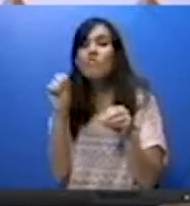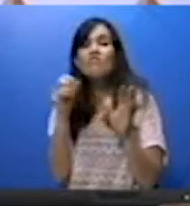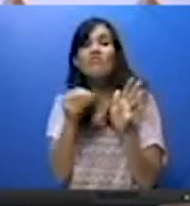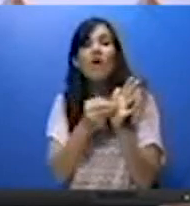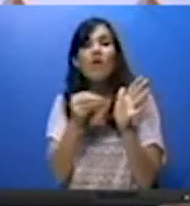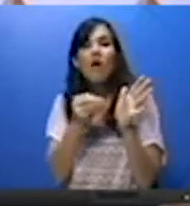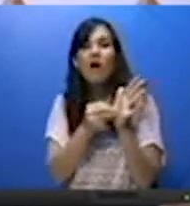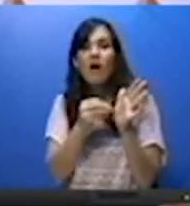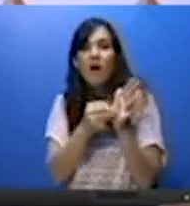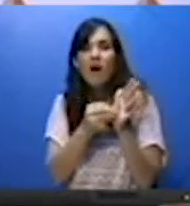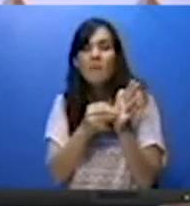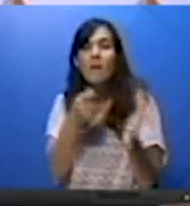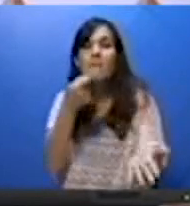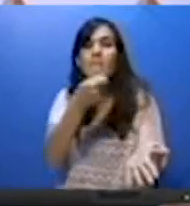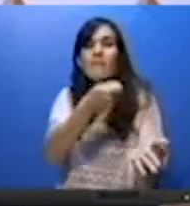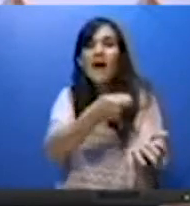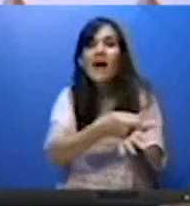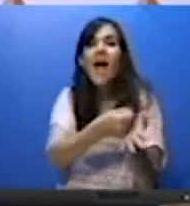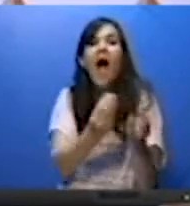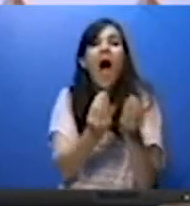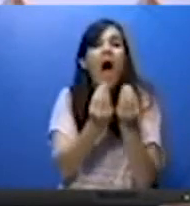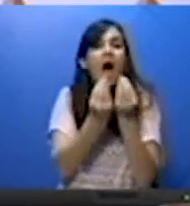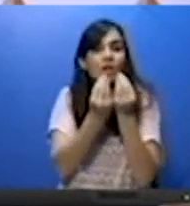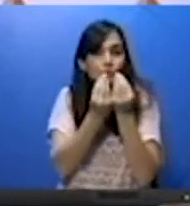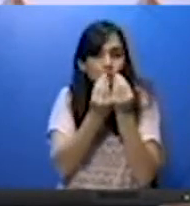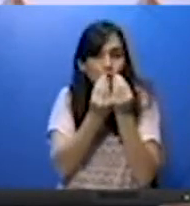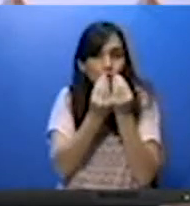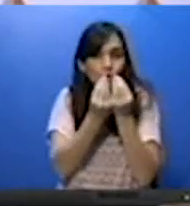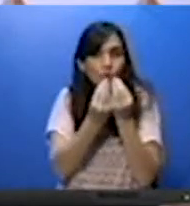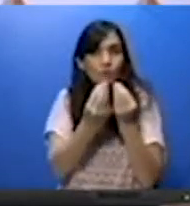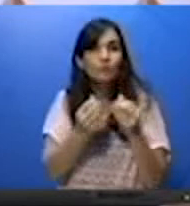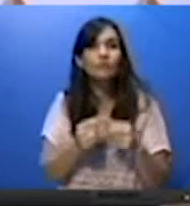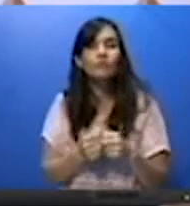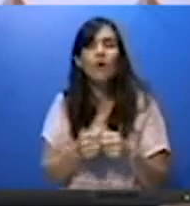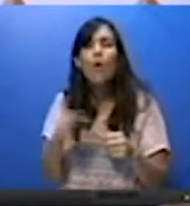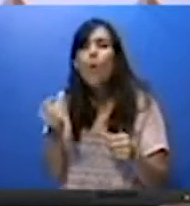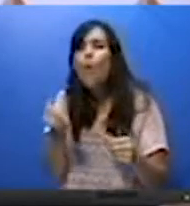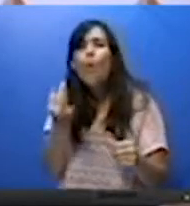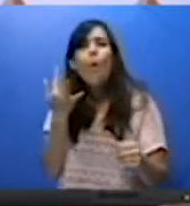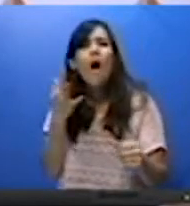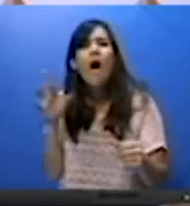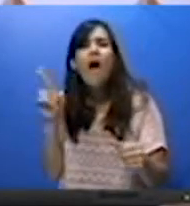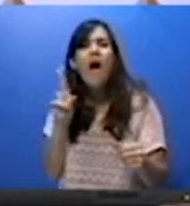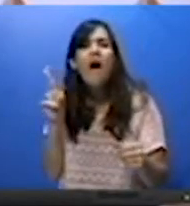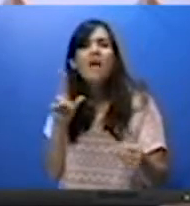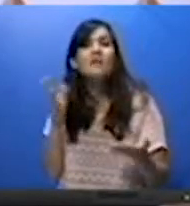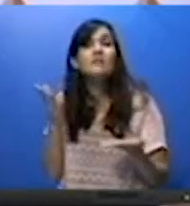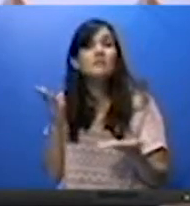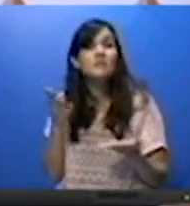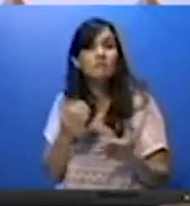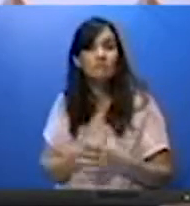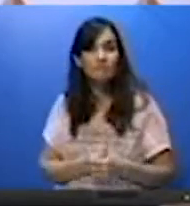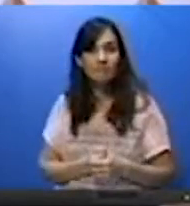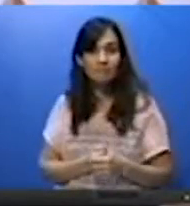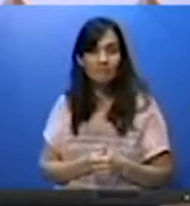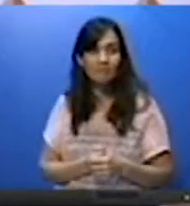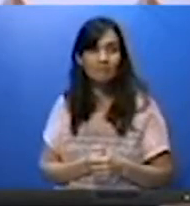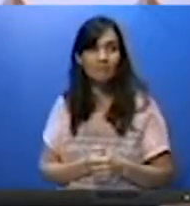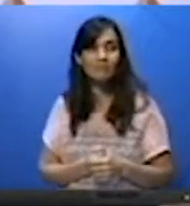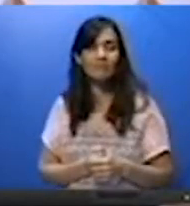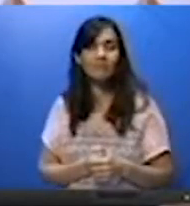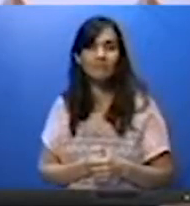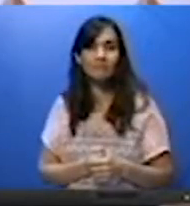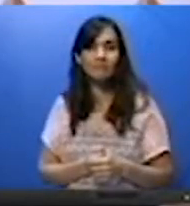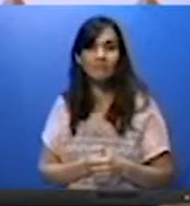faltava para ela pagar um lanche e quantos ela ganhou do pai dela então